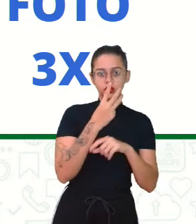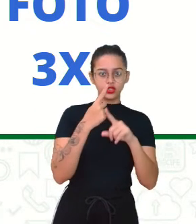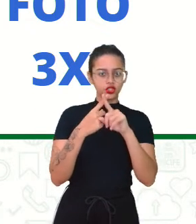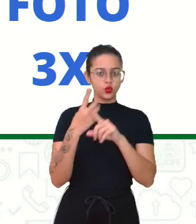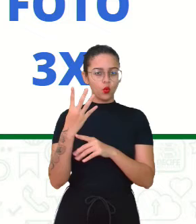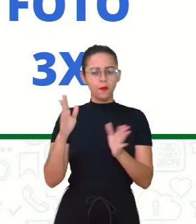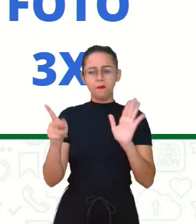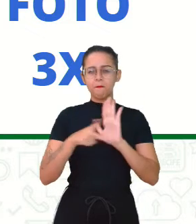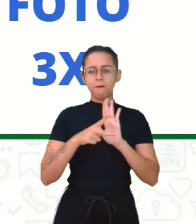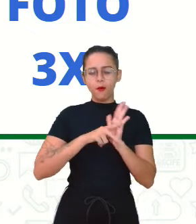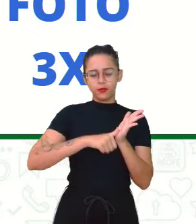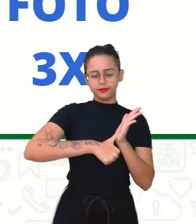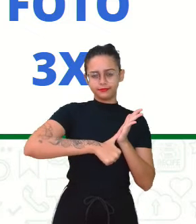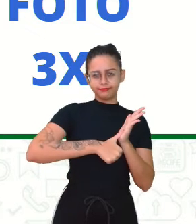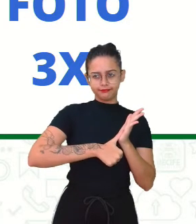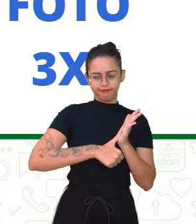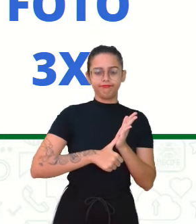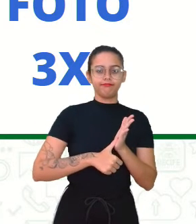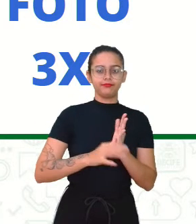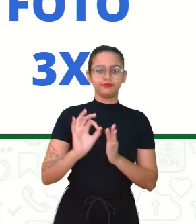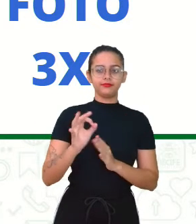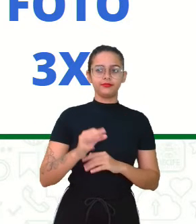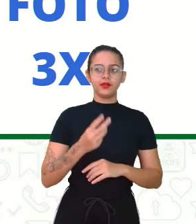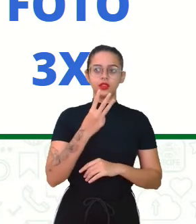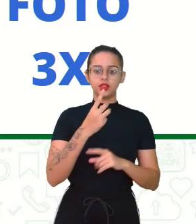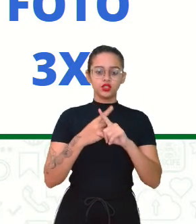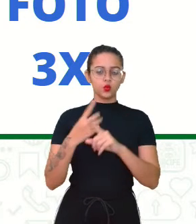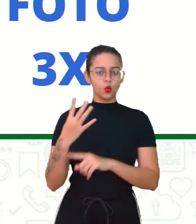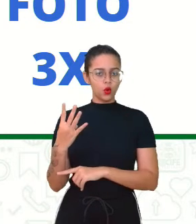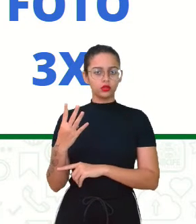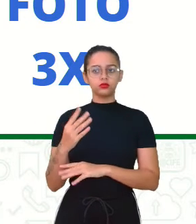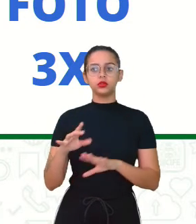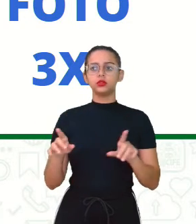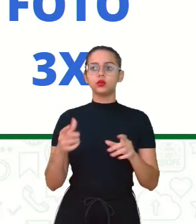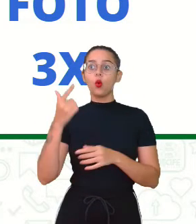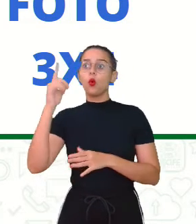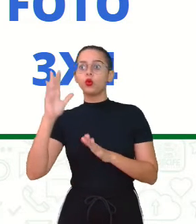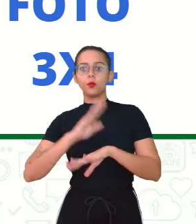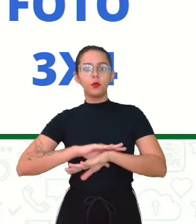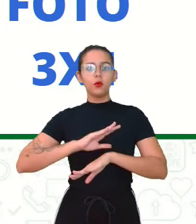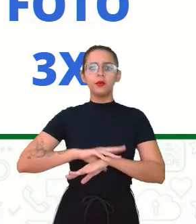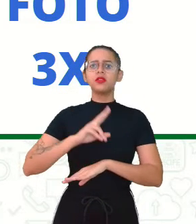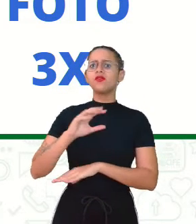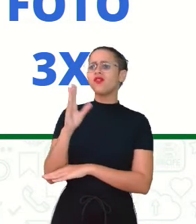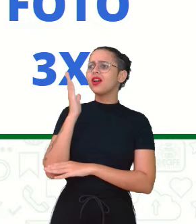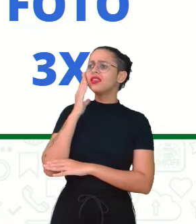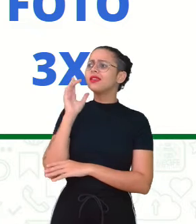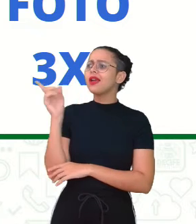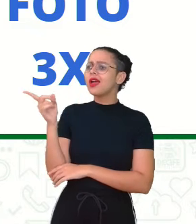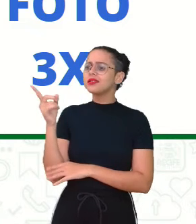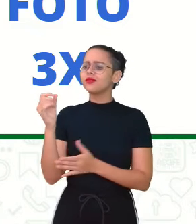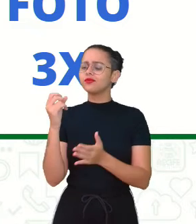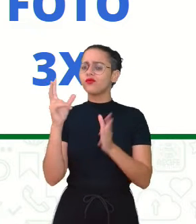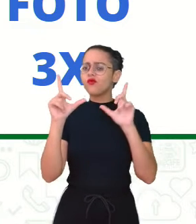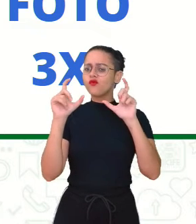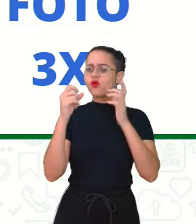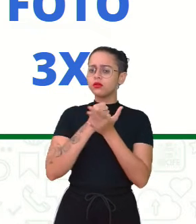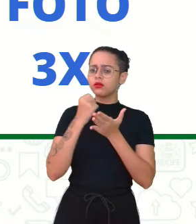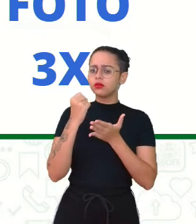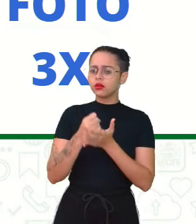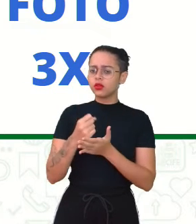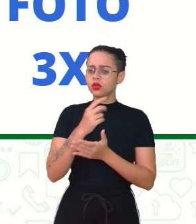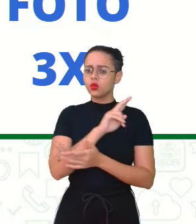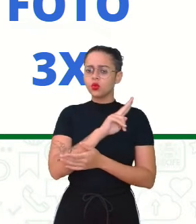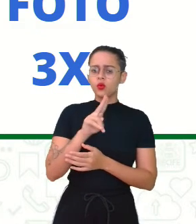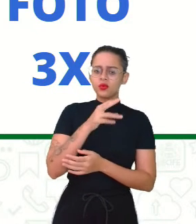para documentos, né, a foto 3x4. Em outro momento a gente vai entender por que essa foto para documento ela se chama